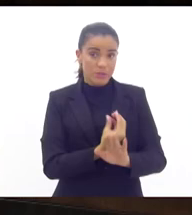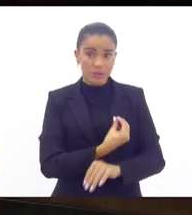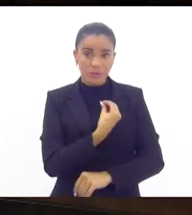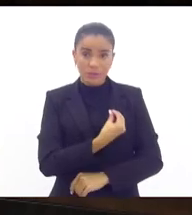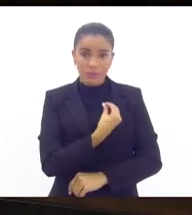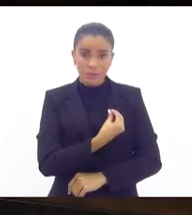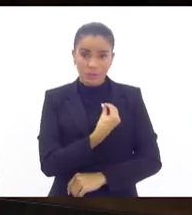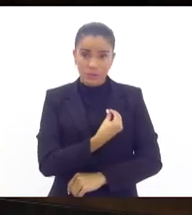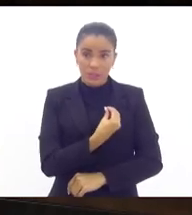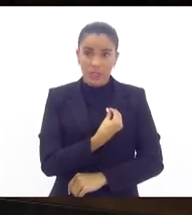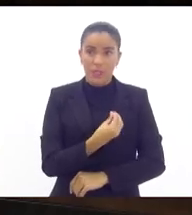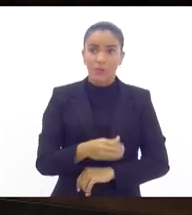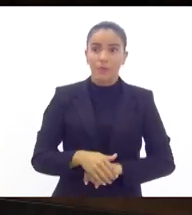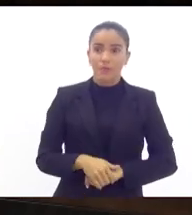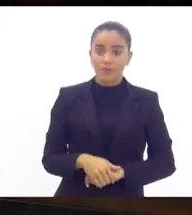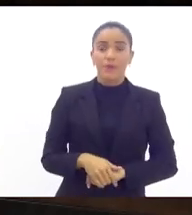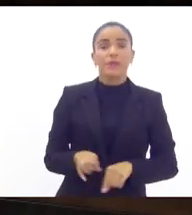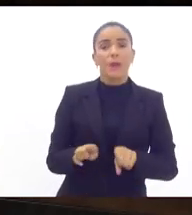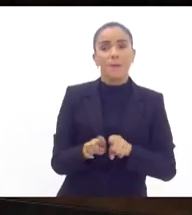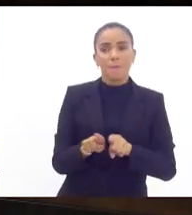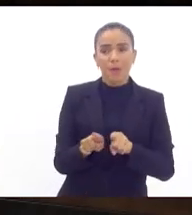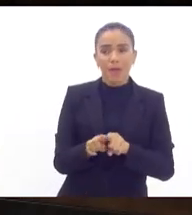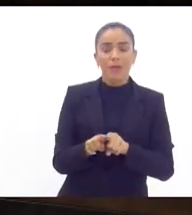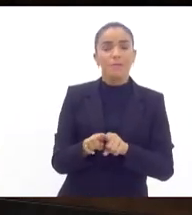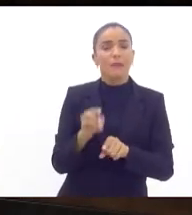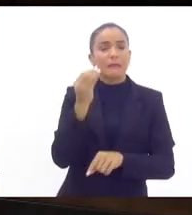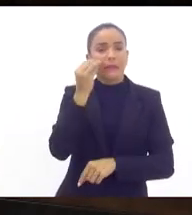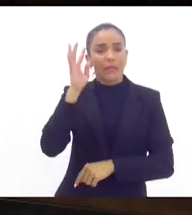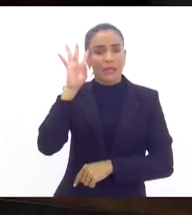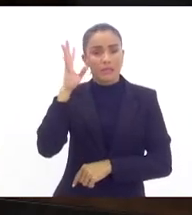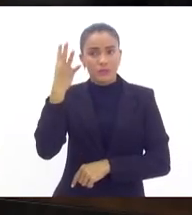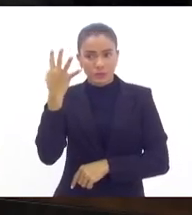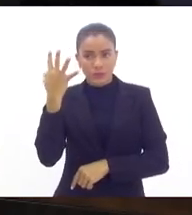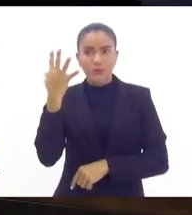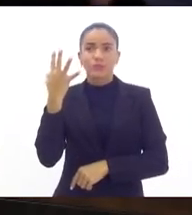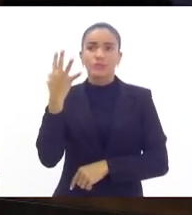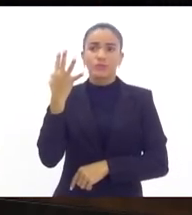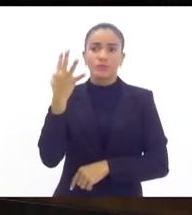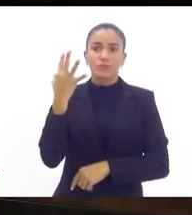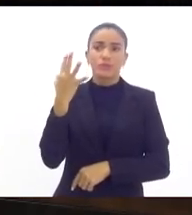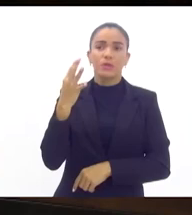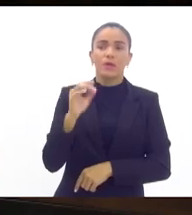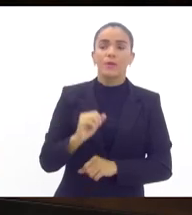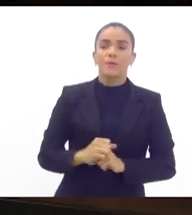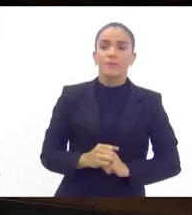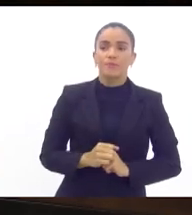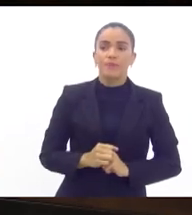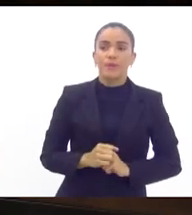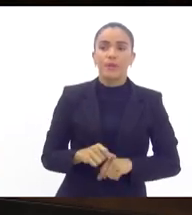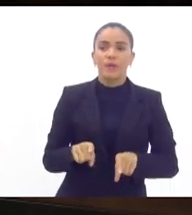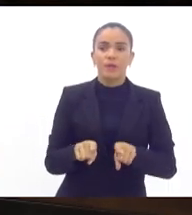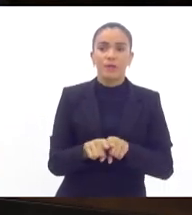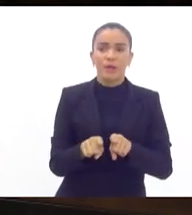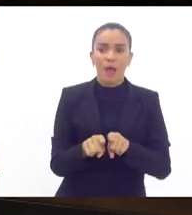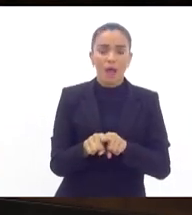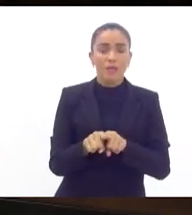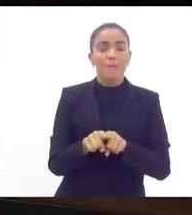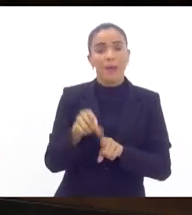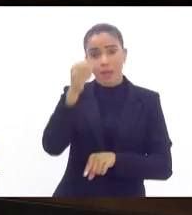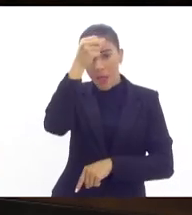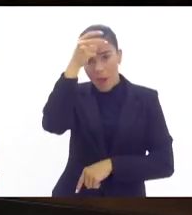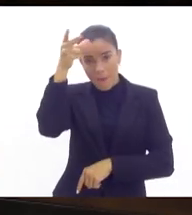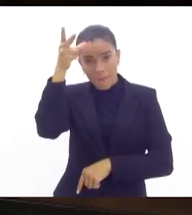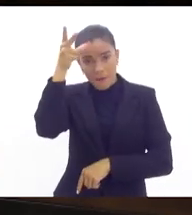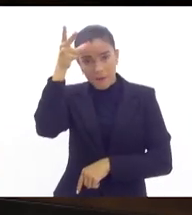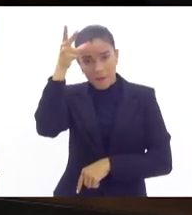só para dobrá-los também para plantar soluções sair daqui com sugestões e cobranças ao prefeito